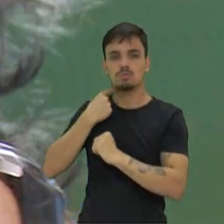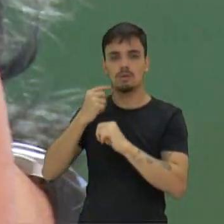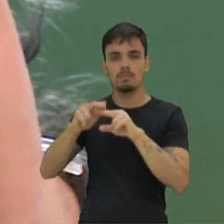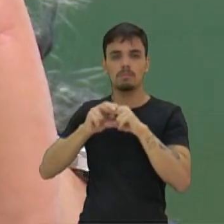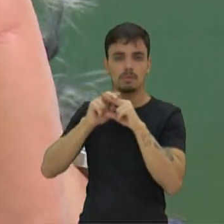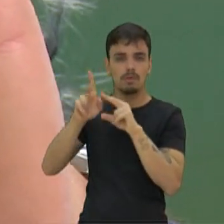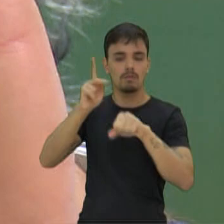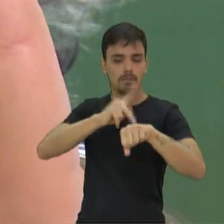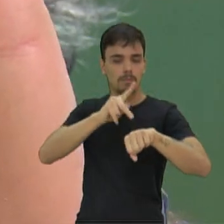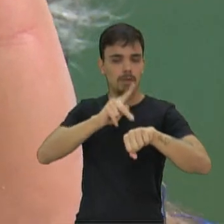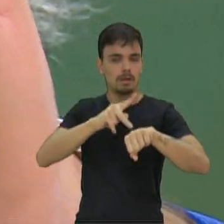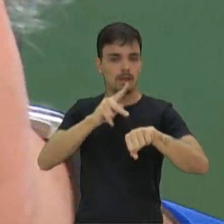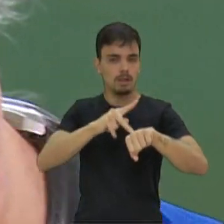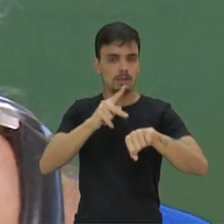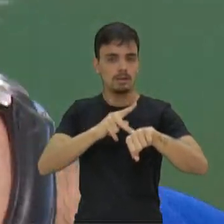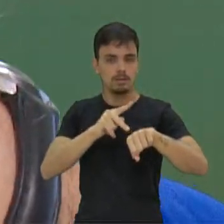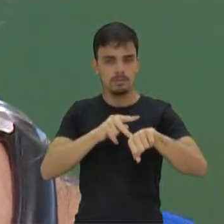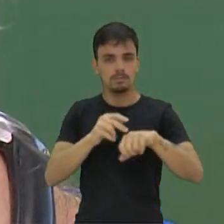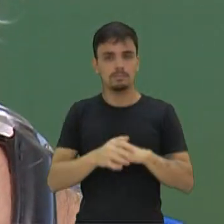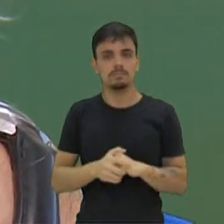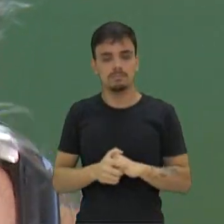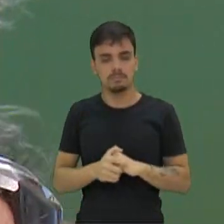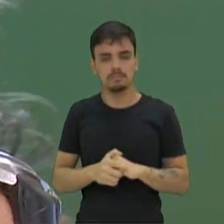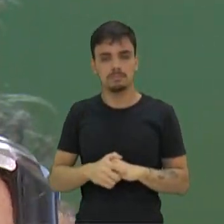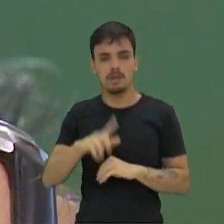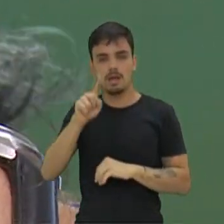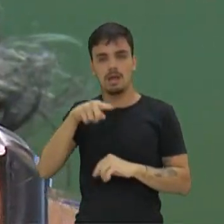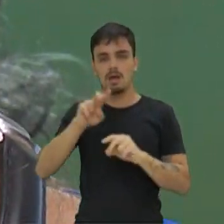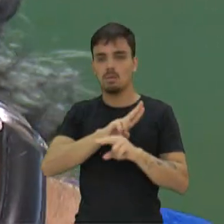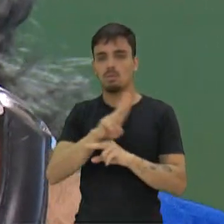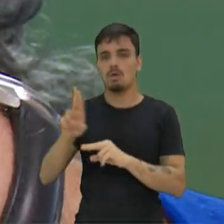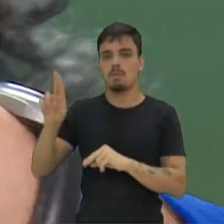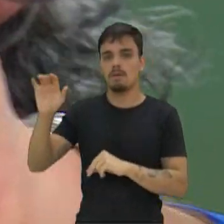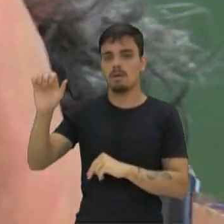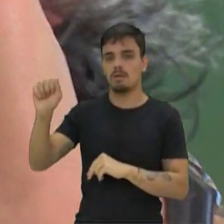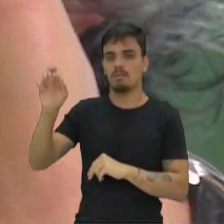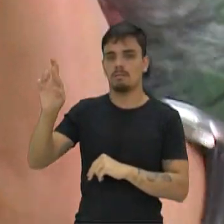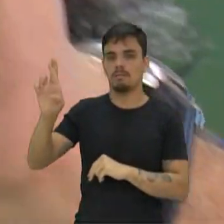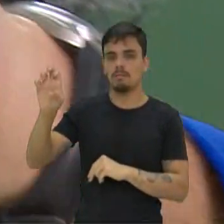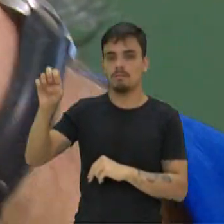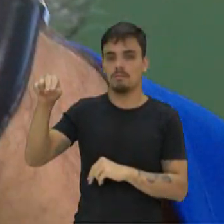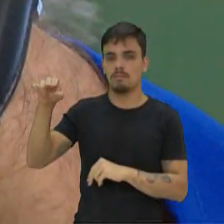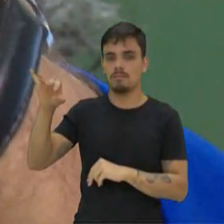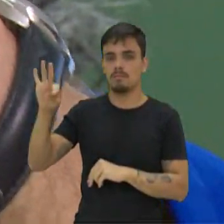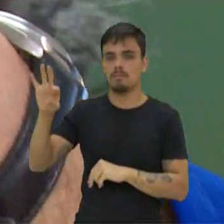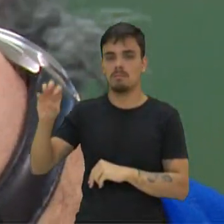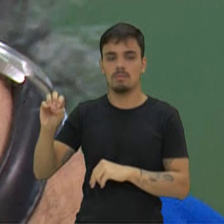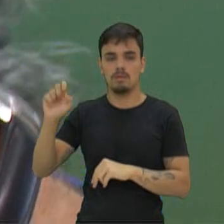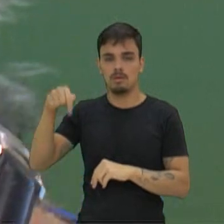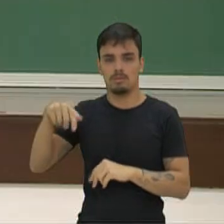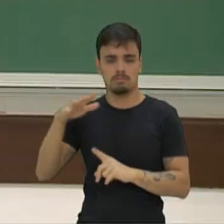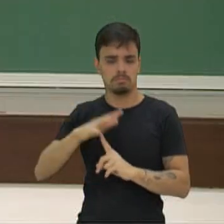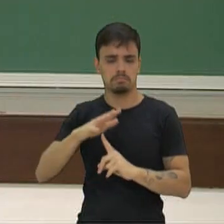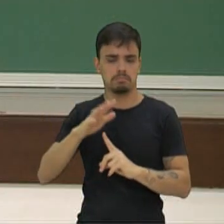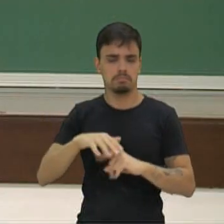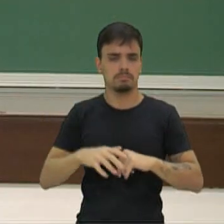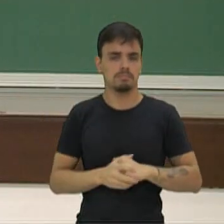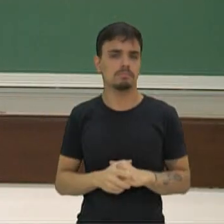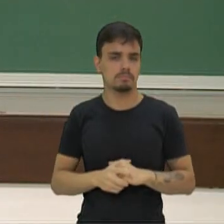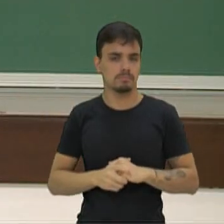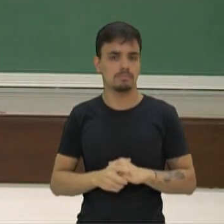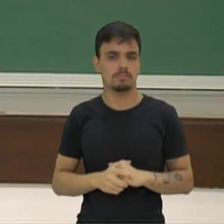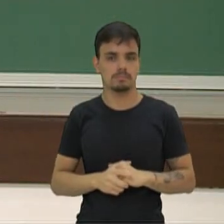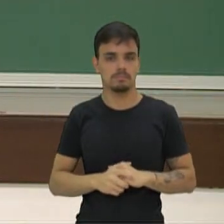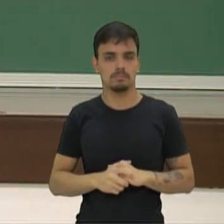causa desta rocha que é um arenito. Tem o arenito caiuá no Paraná. Espetacular a